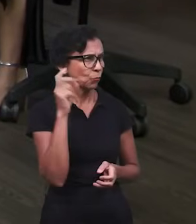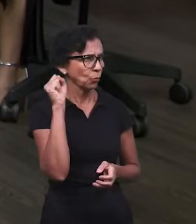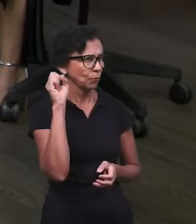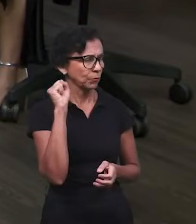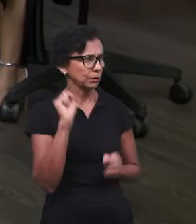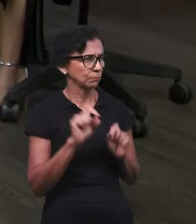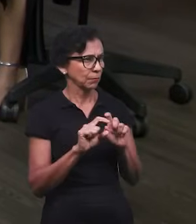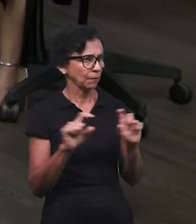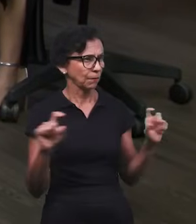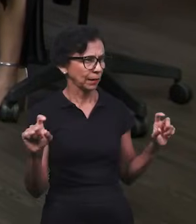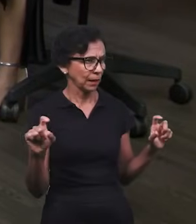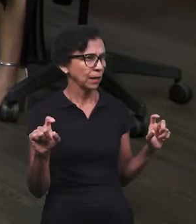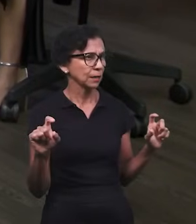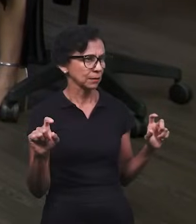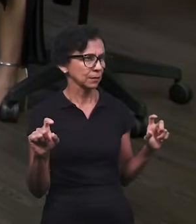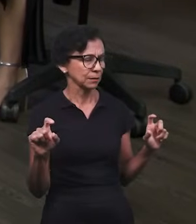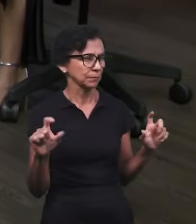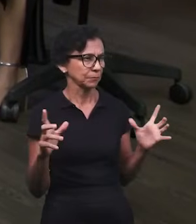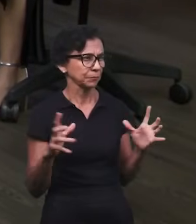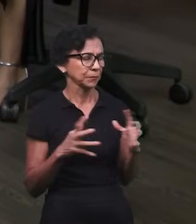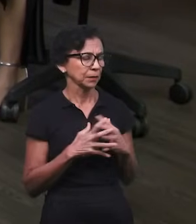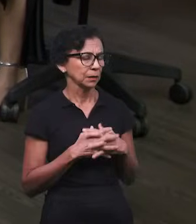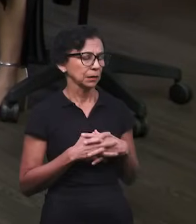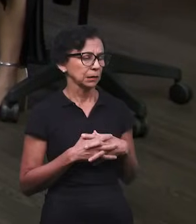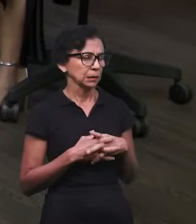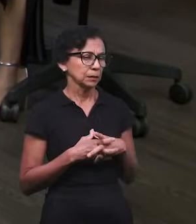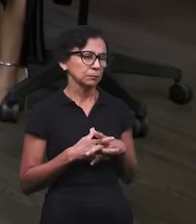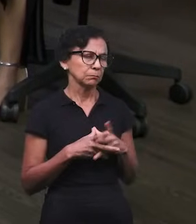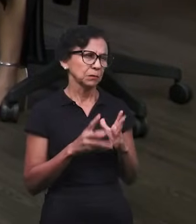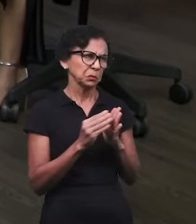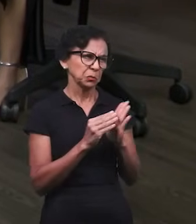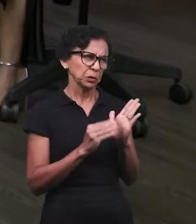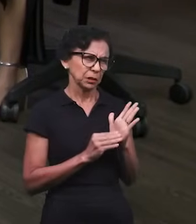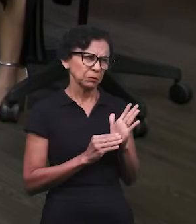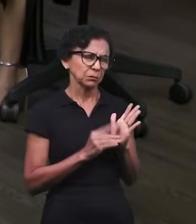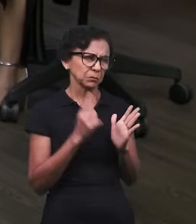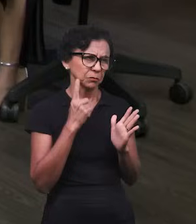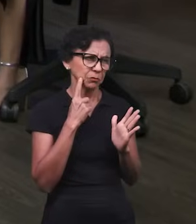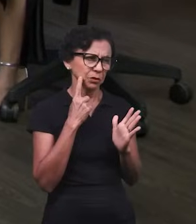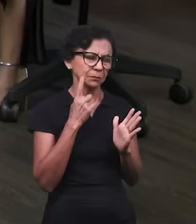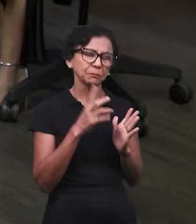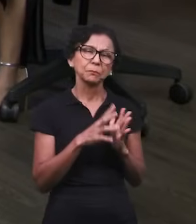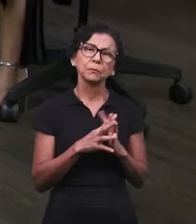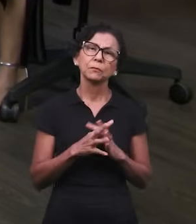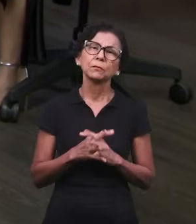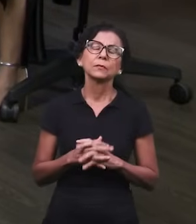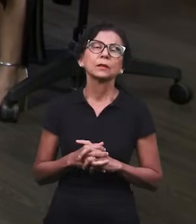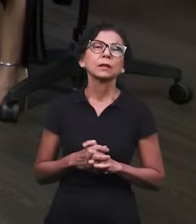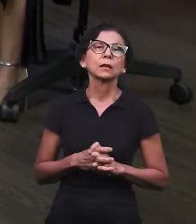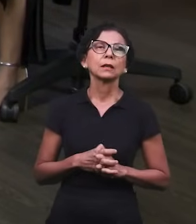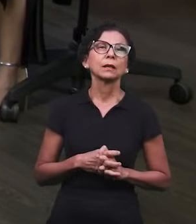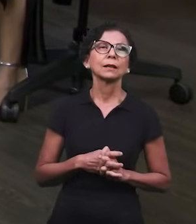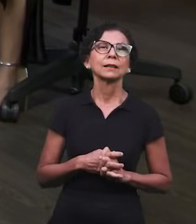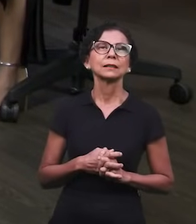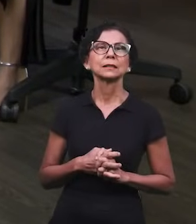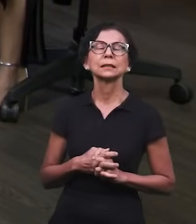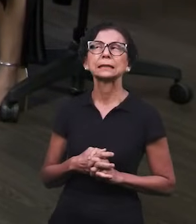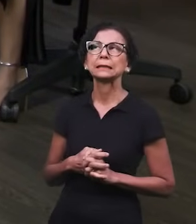que fala sobre uma falta que existe hoje na